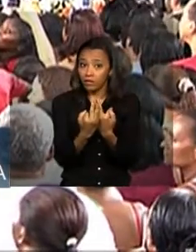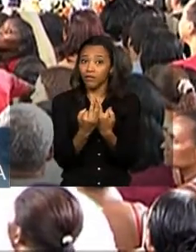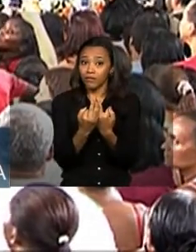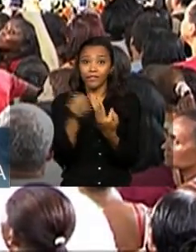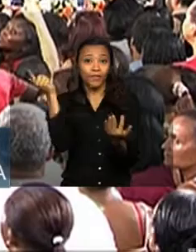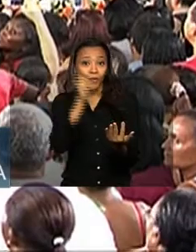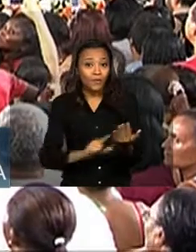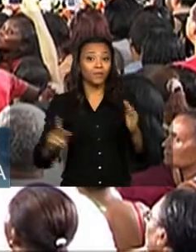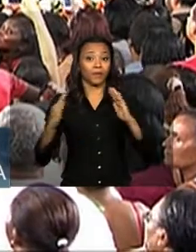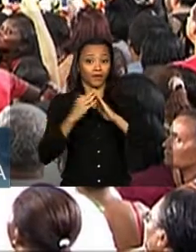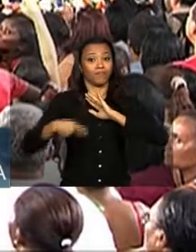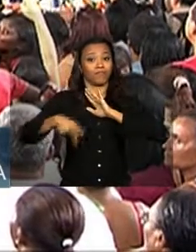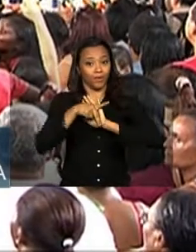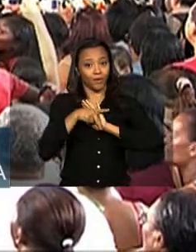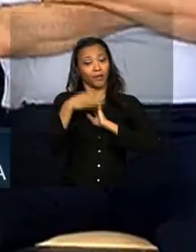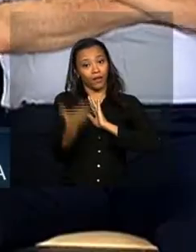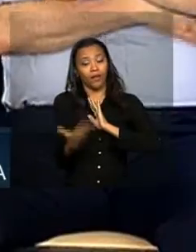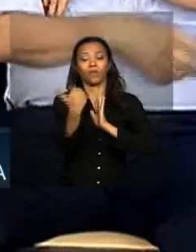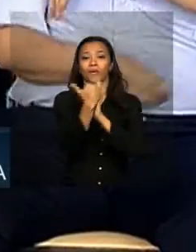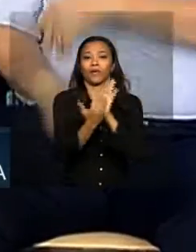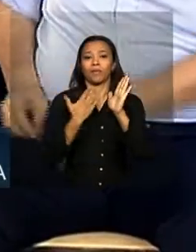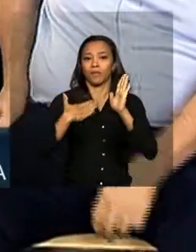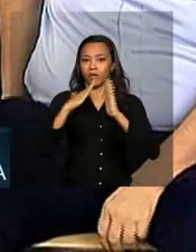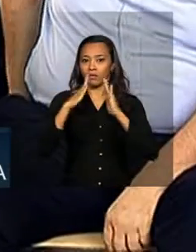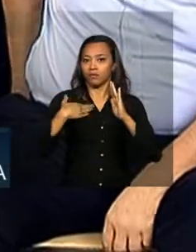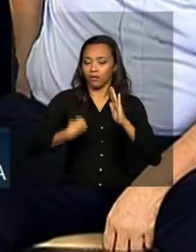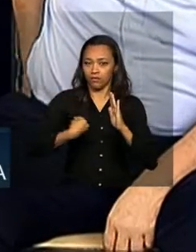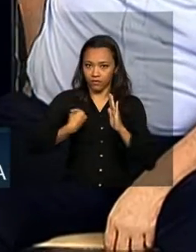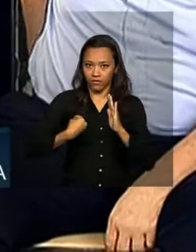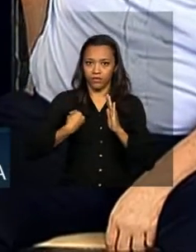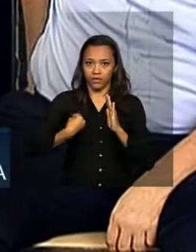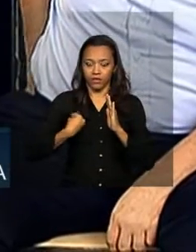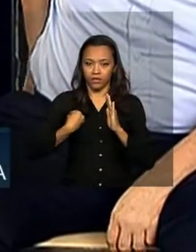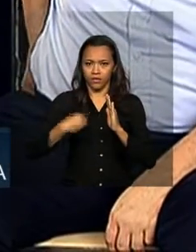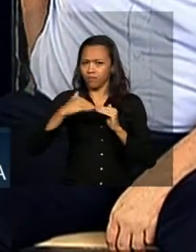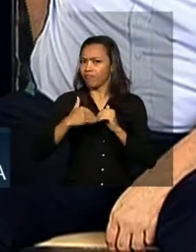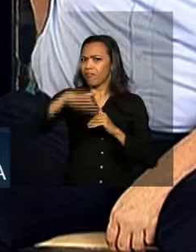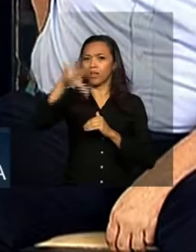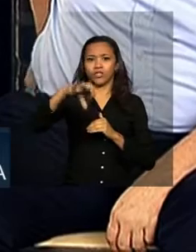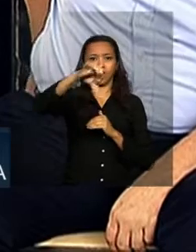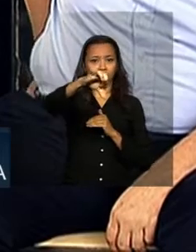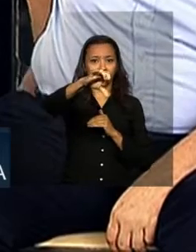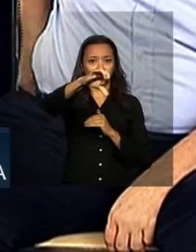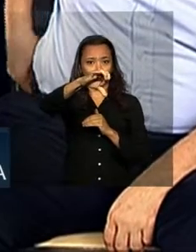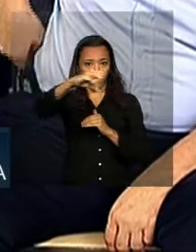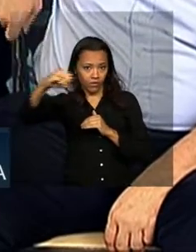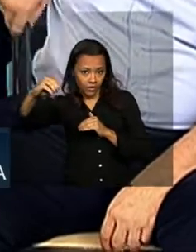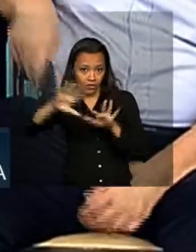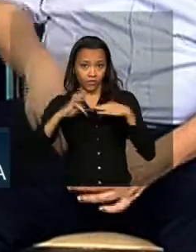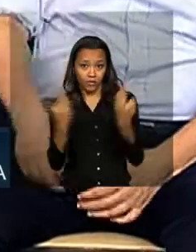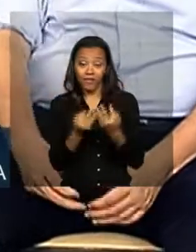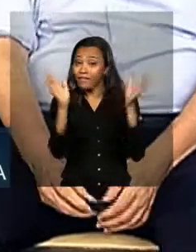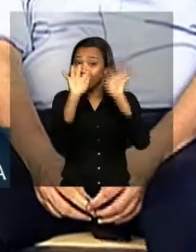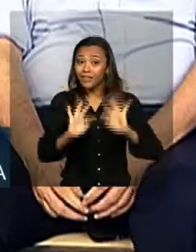programa maravilhoso, que é o programa Minha Casa Minha Vida. São mais de 900 famílias felizes,